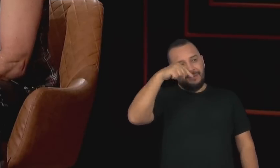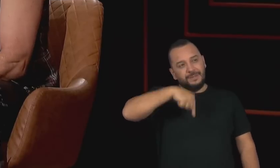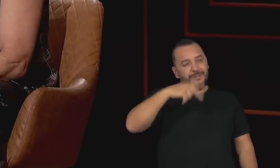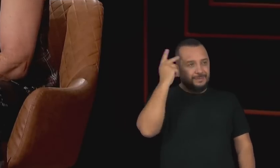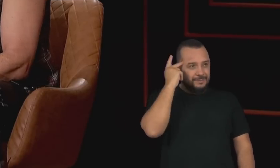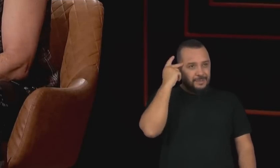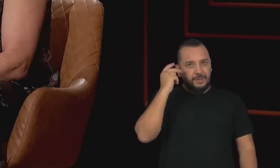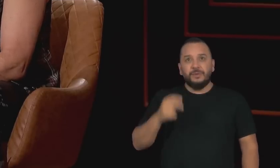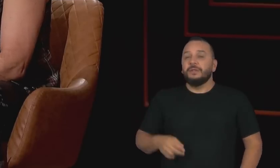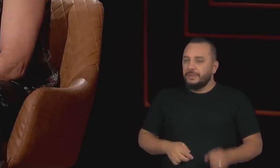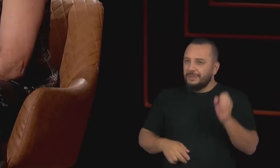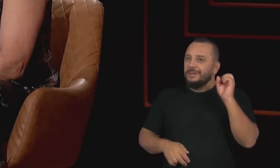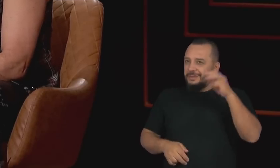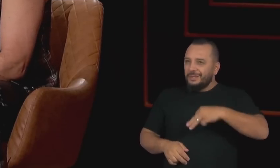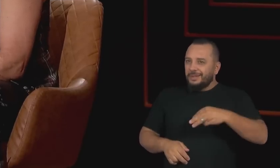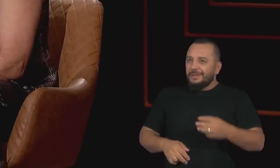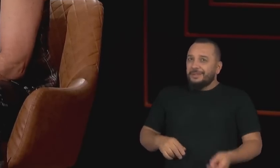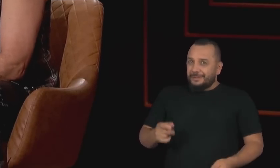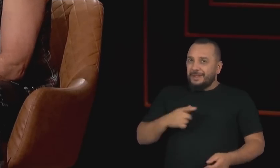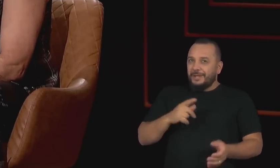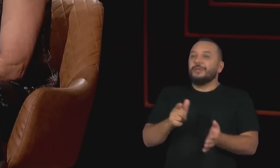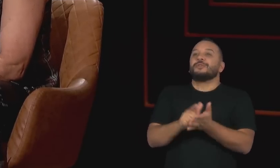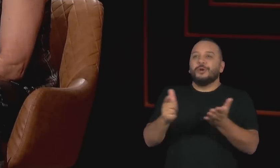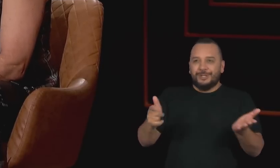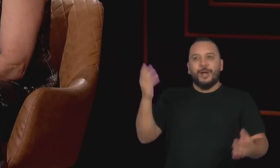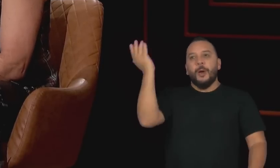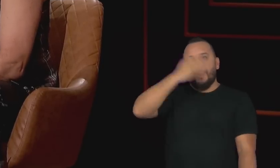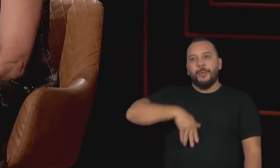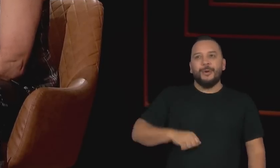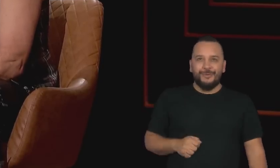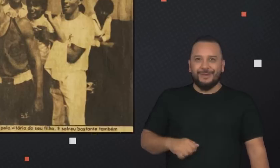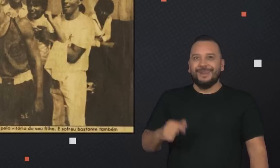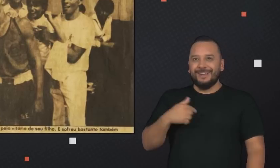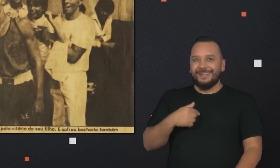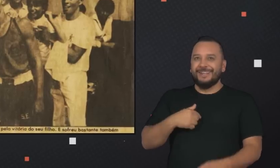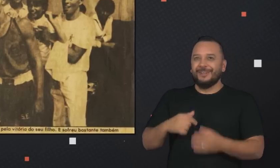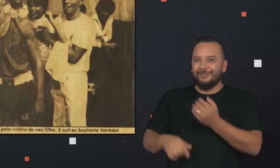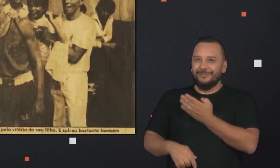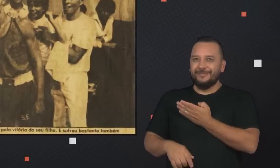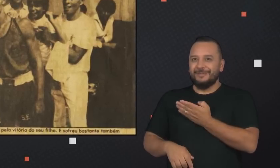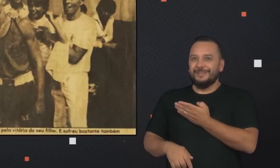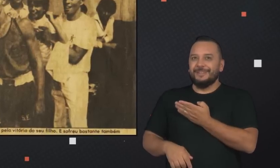Eu cheguei e lutei Tem os jornais aí para provar tudo, eu lutei.